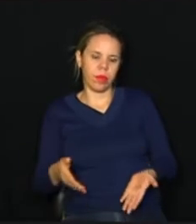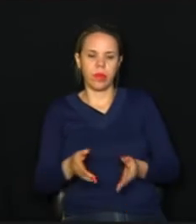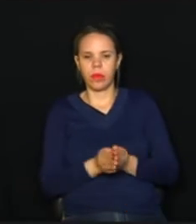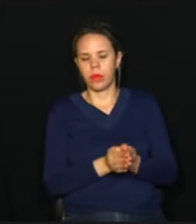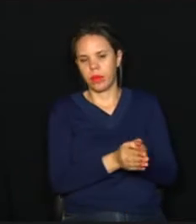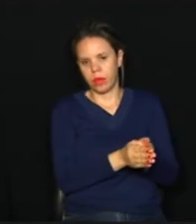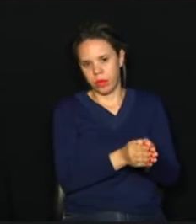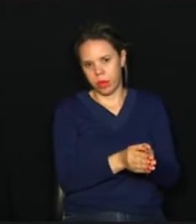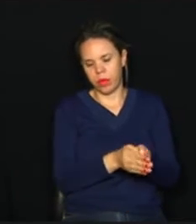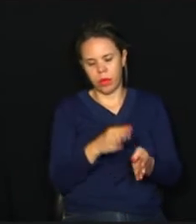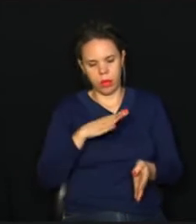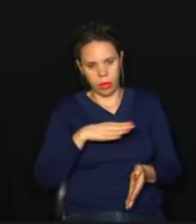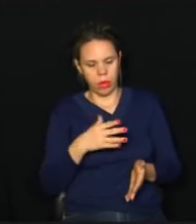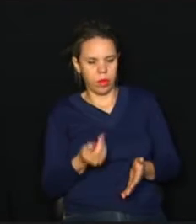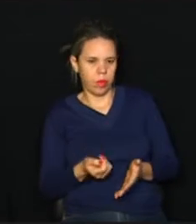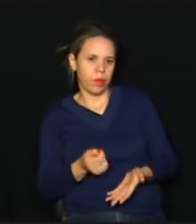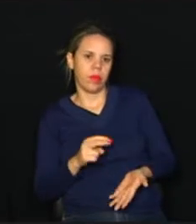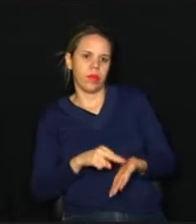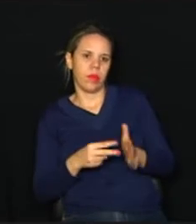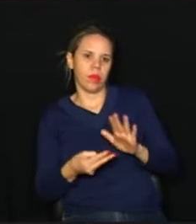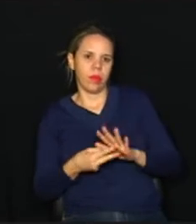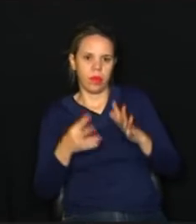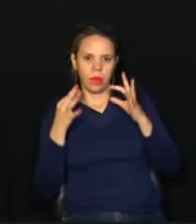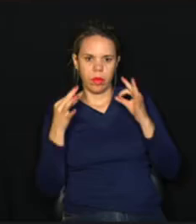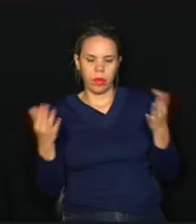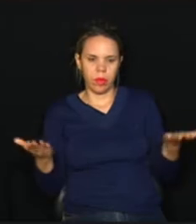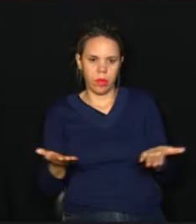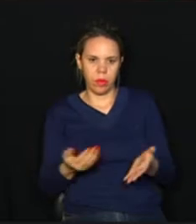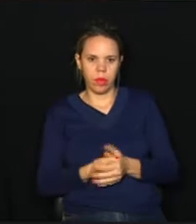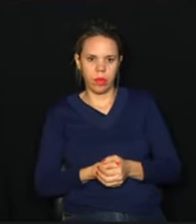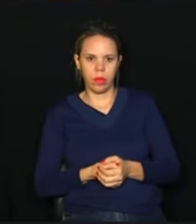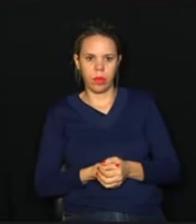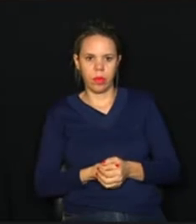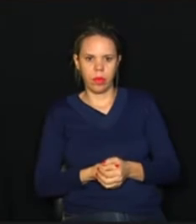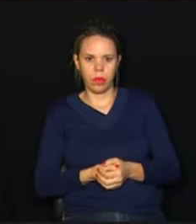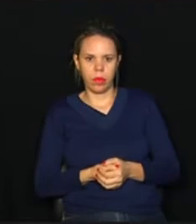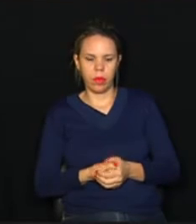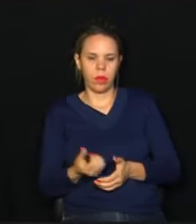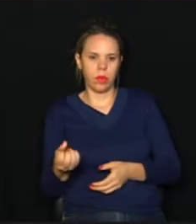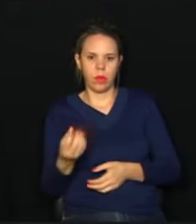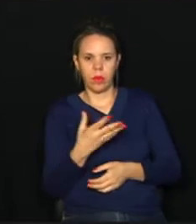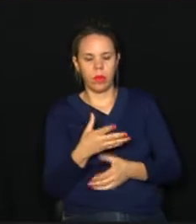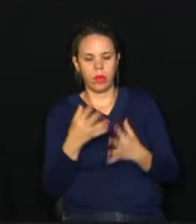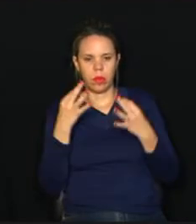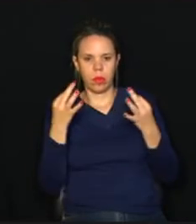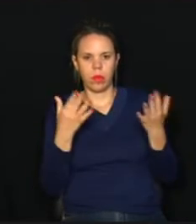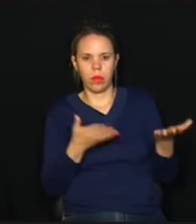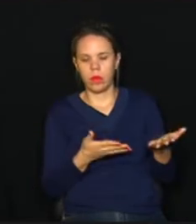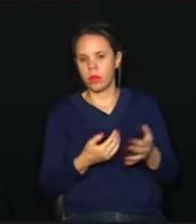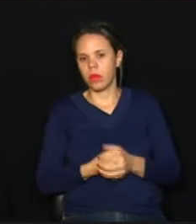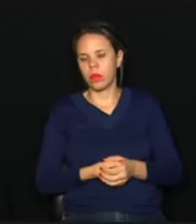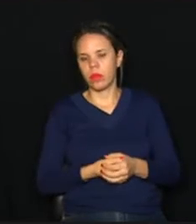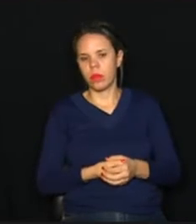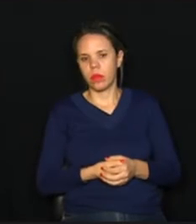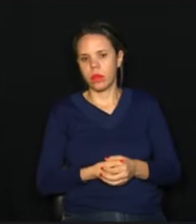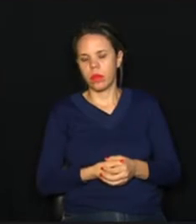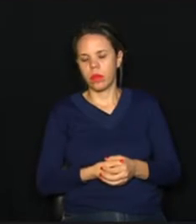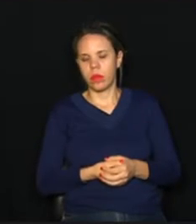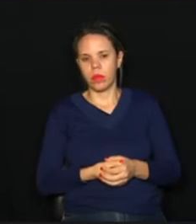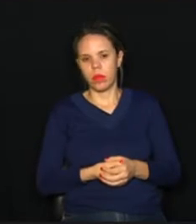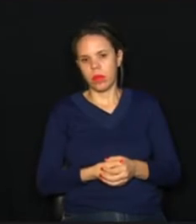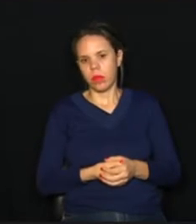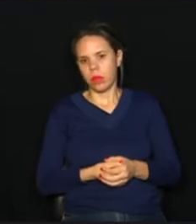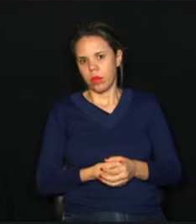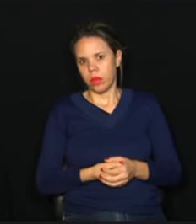Guaçu que ela é olhada hoje, por esse novo olhar, que se diz tão moderno,